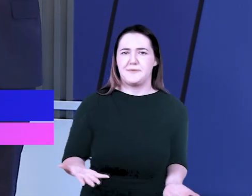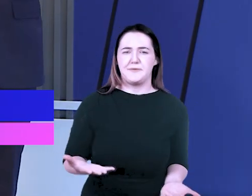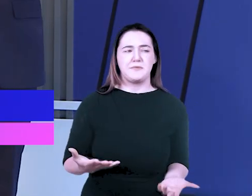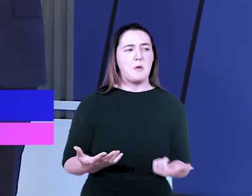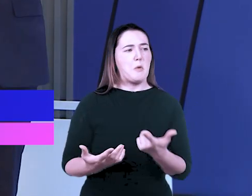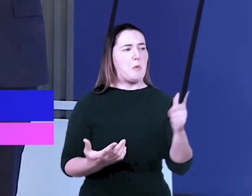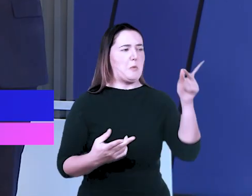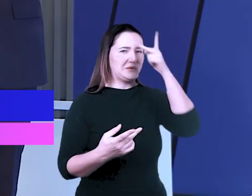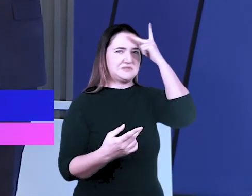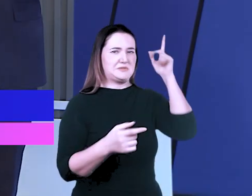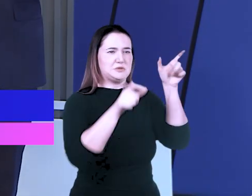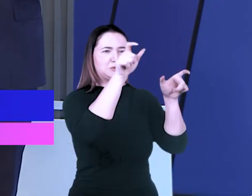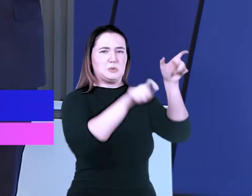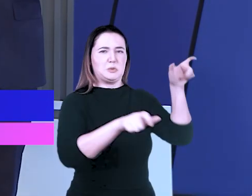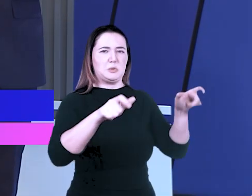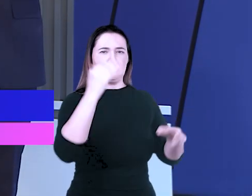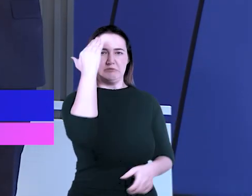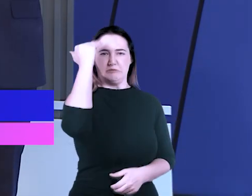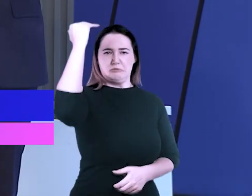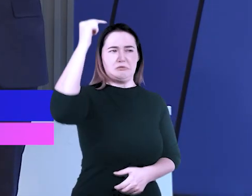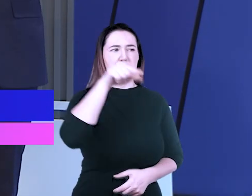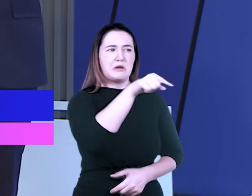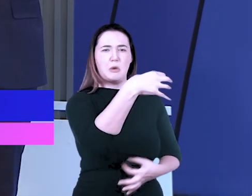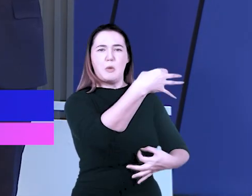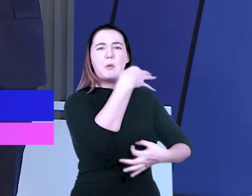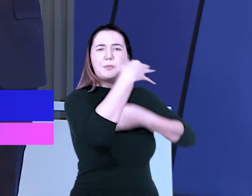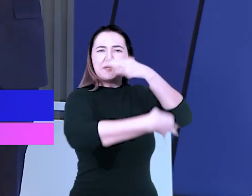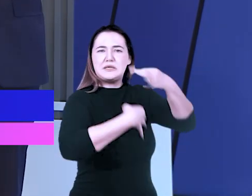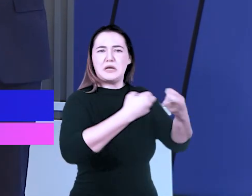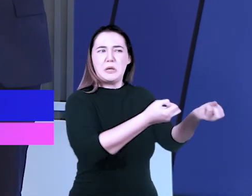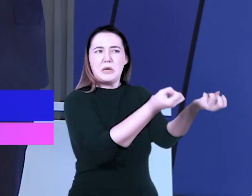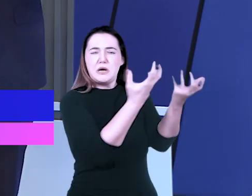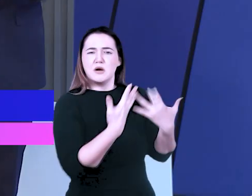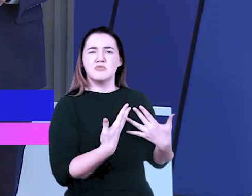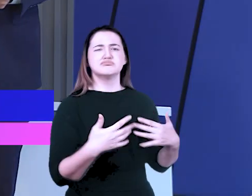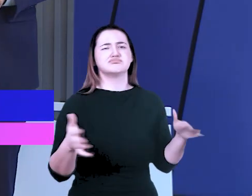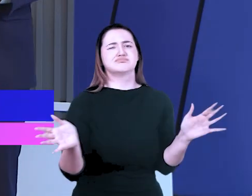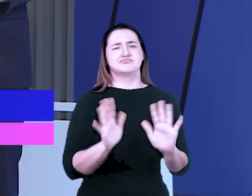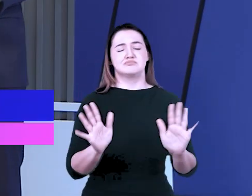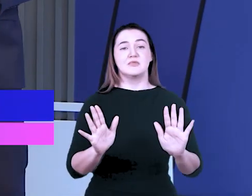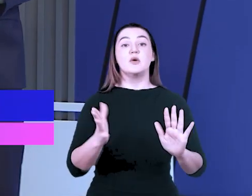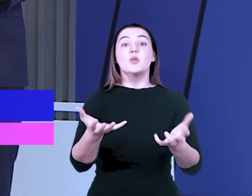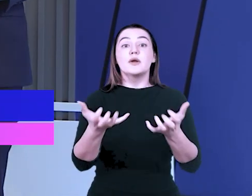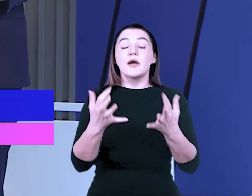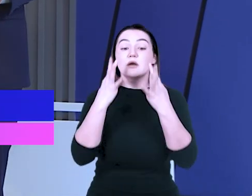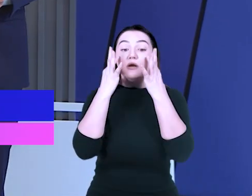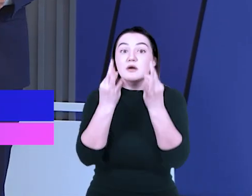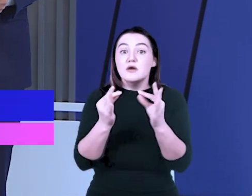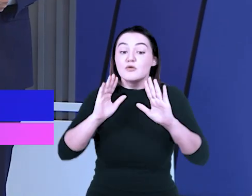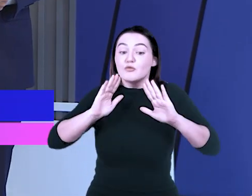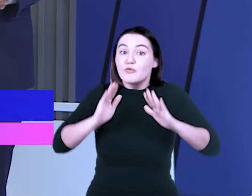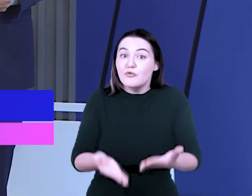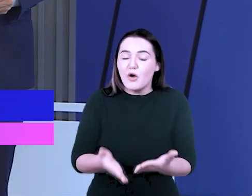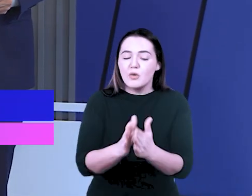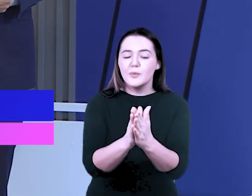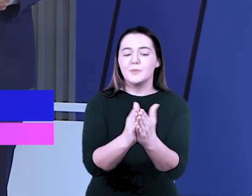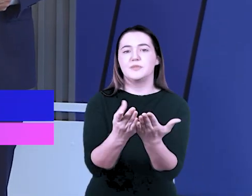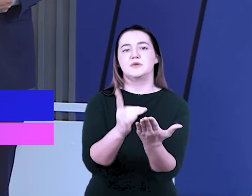os pensamentos que eu vou colocar aqui daquilo que eu gostaria que fosse, mas eu vou lhe